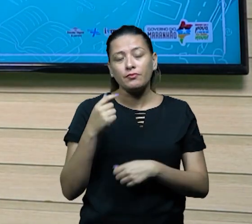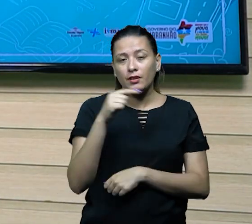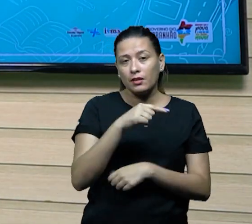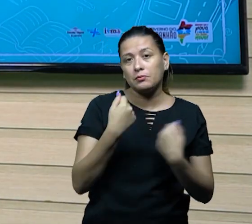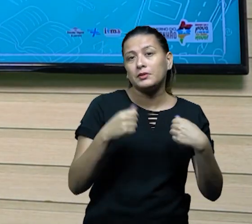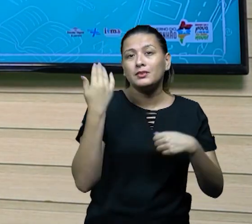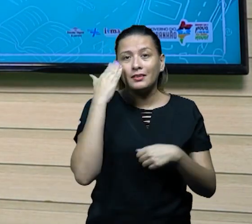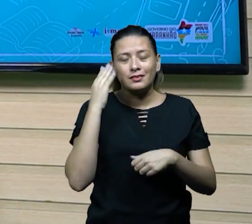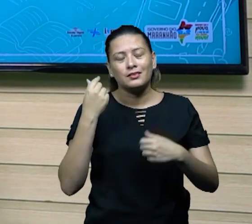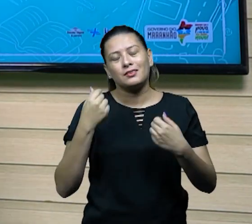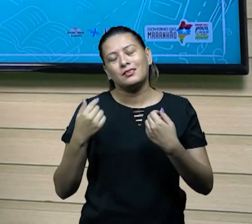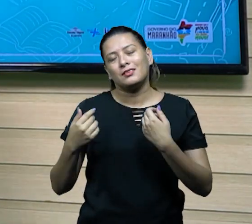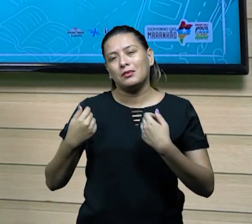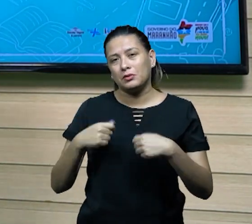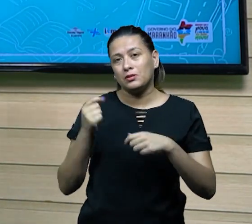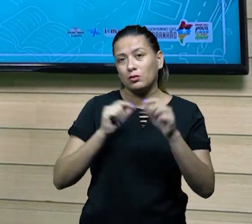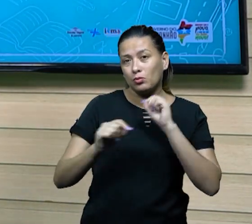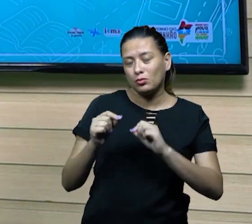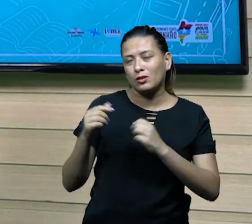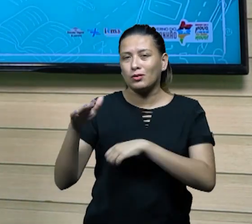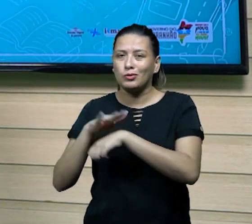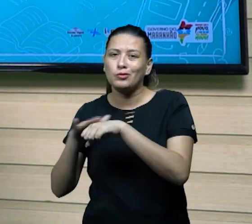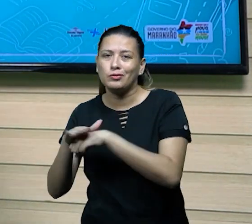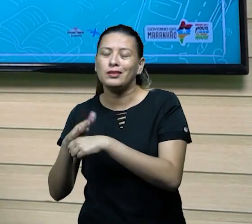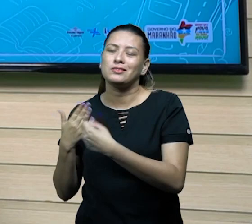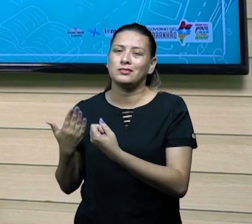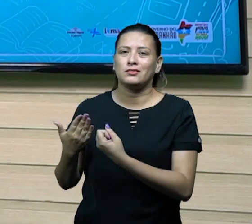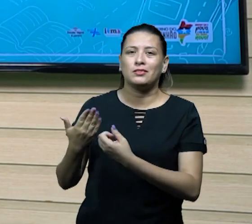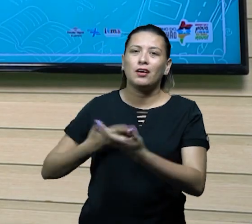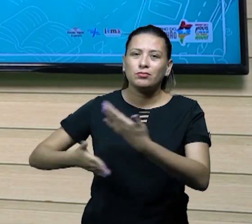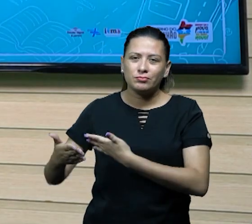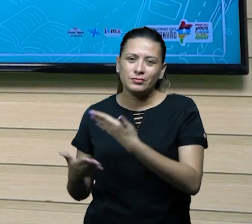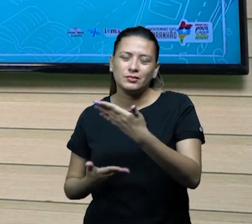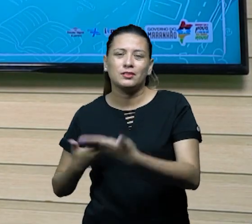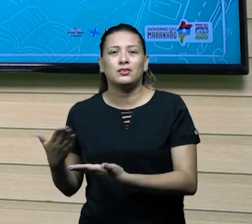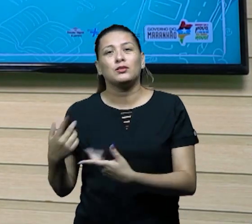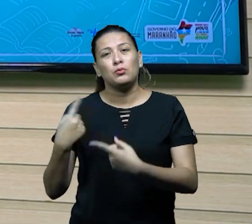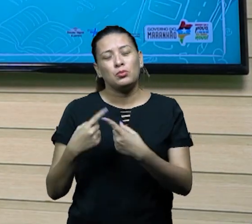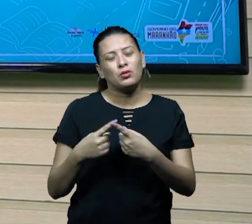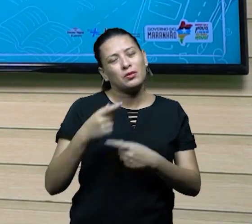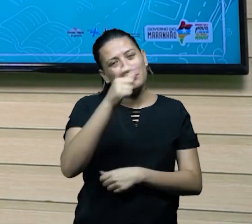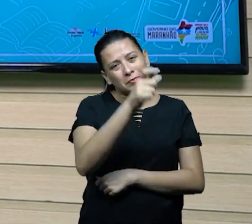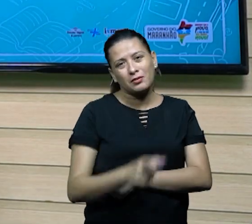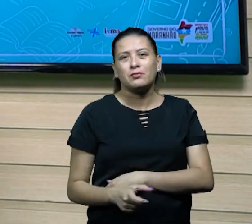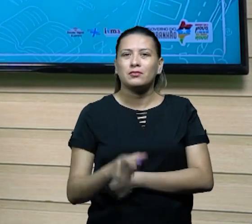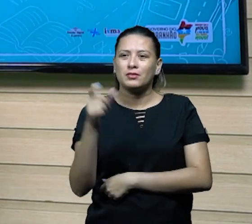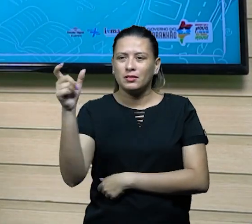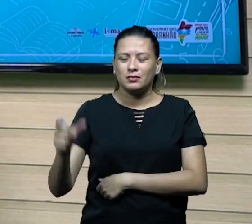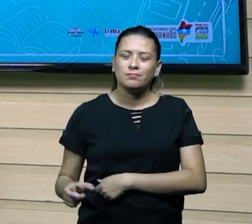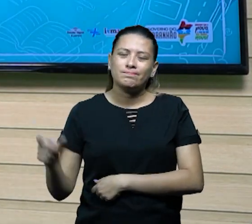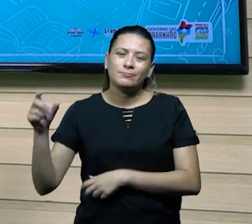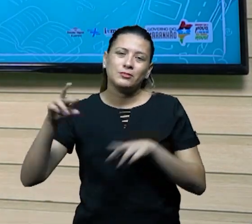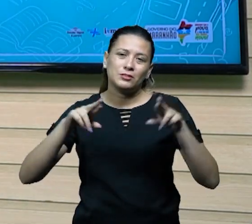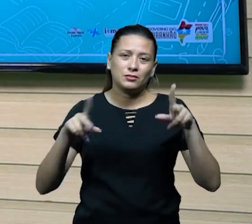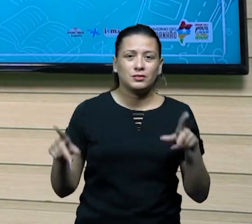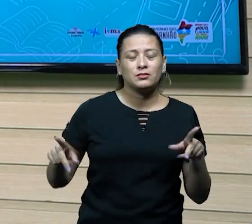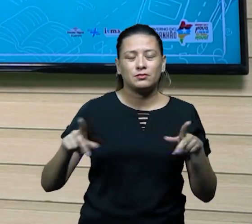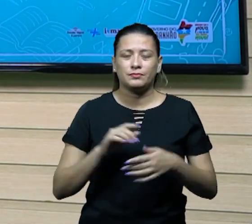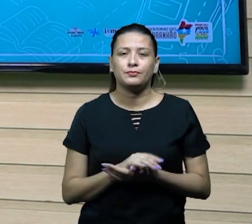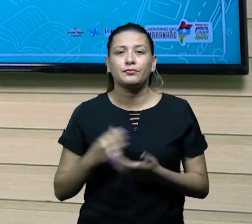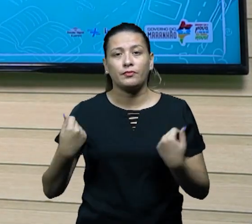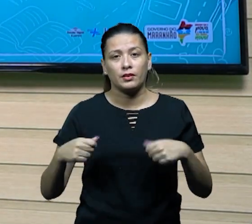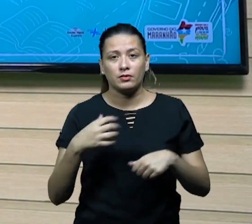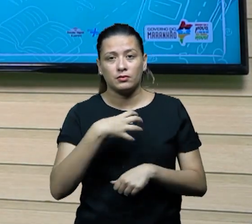do diálogo, do relacionamento interpessoal, de você saber lidar com as pessoas, porque são perfis diferentes. Então as pessoas elas